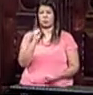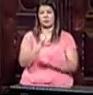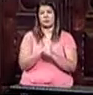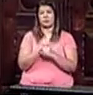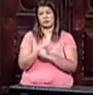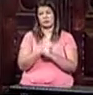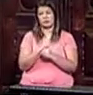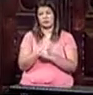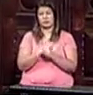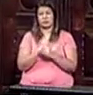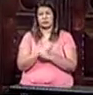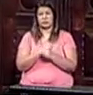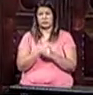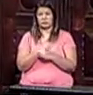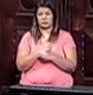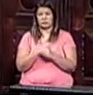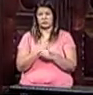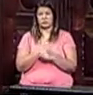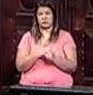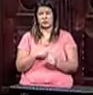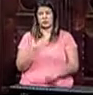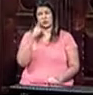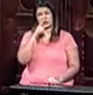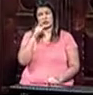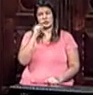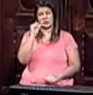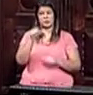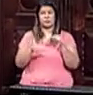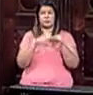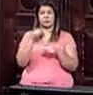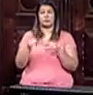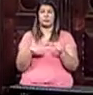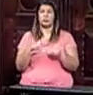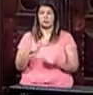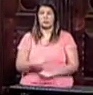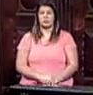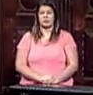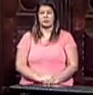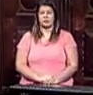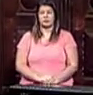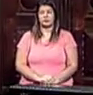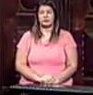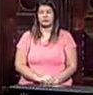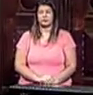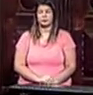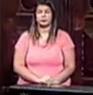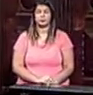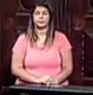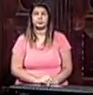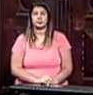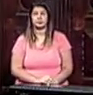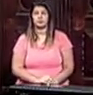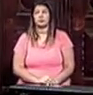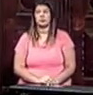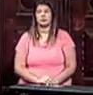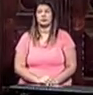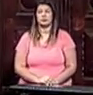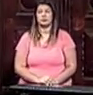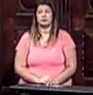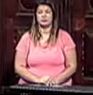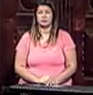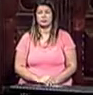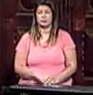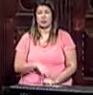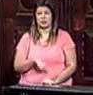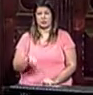8 anos para sair do buraco que nós estamos metidos. Aí as pessoas arregalam os